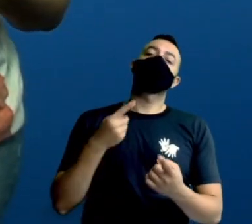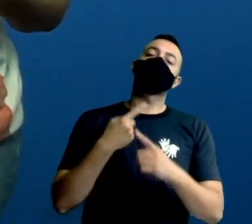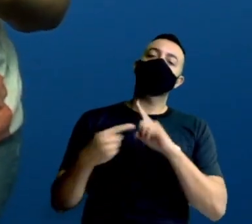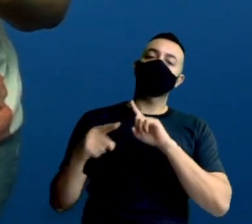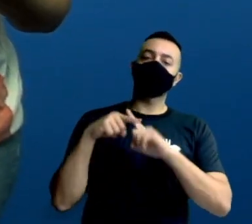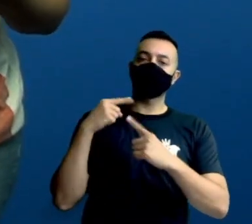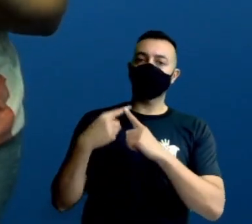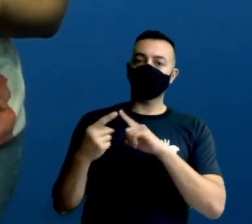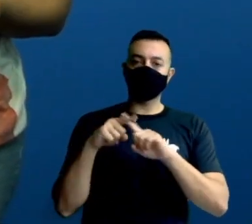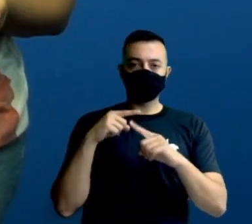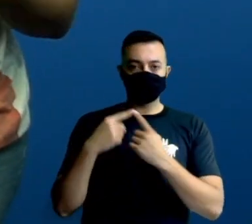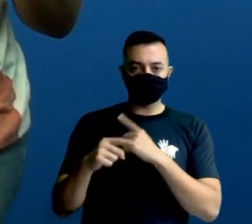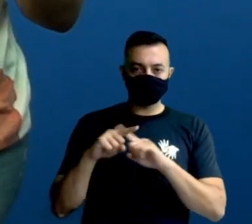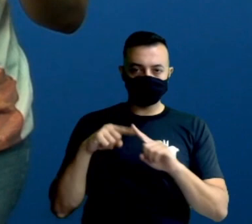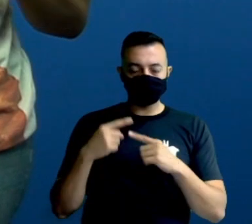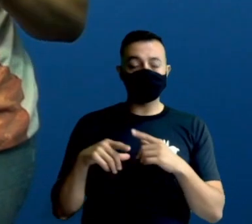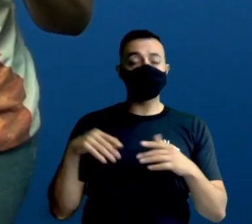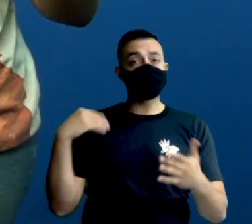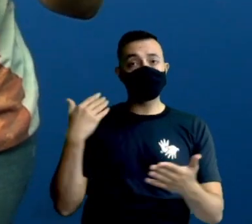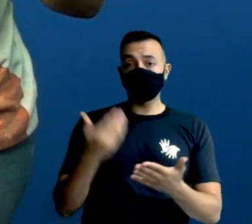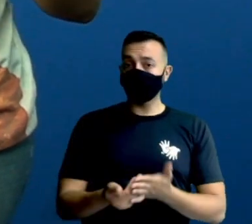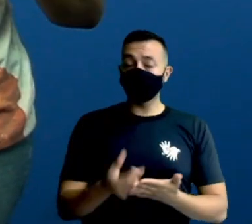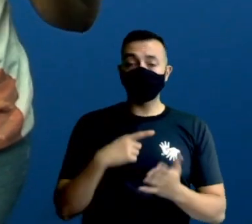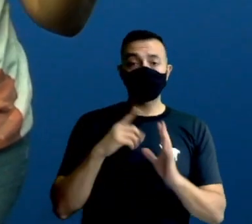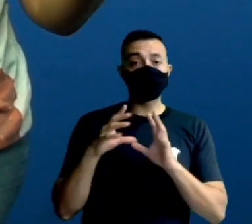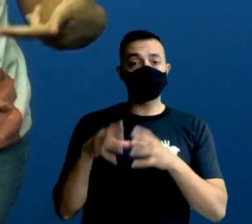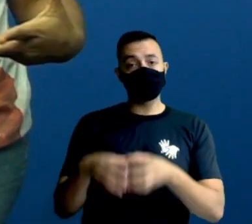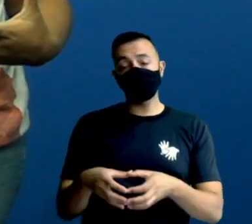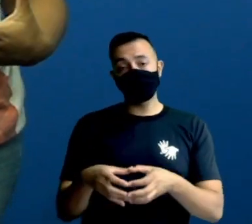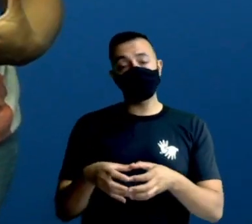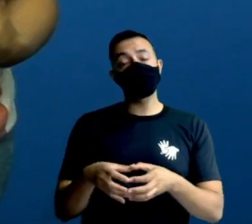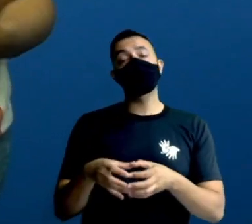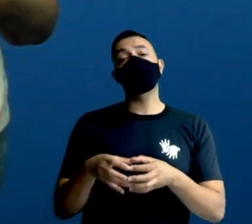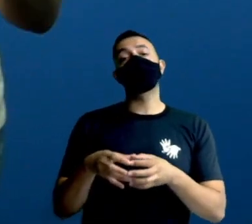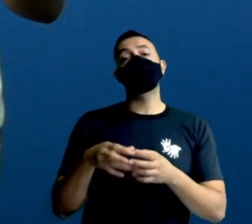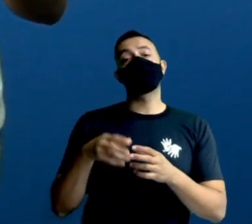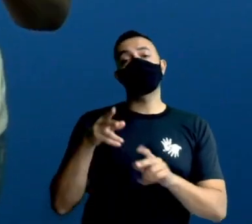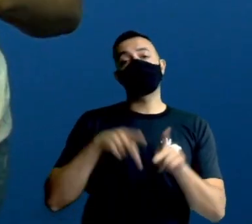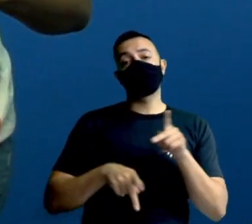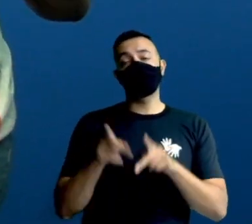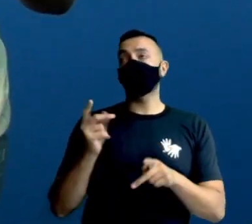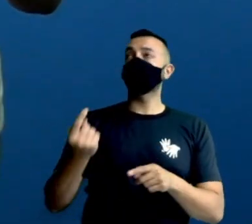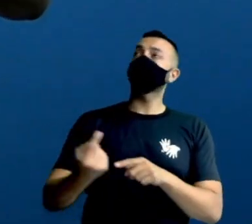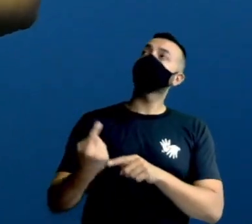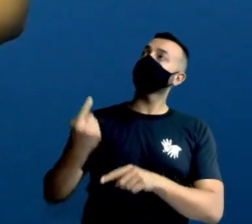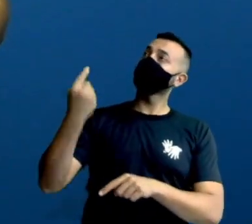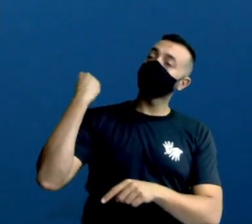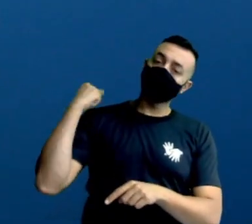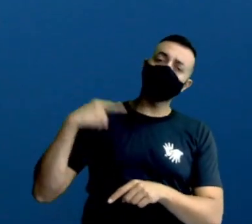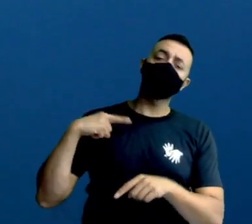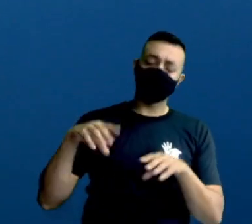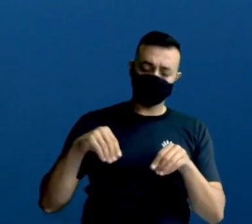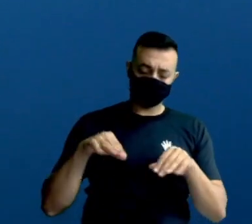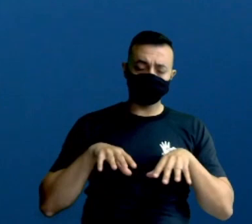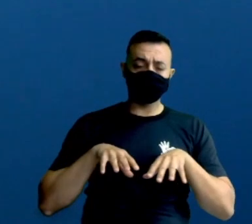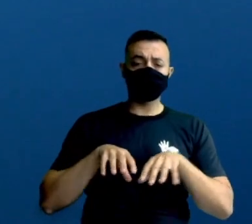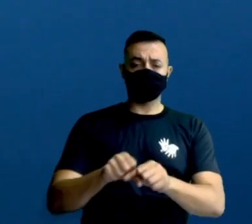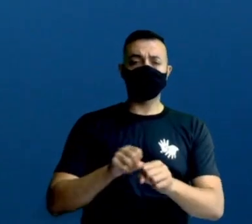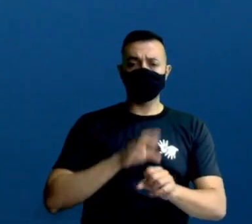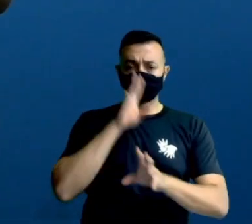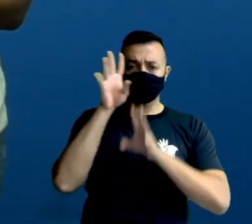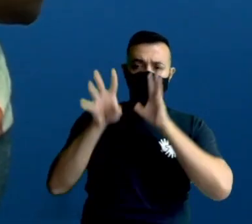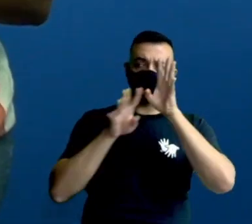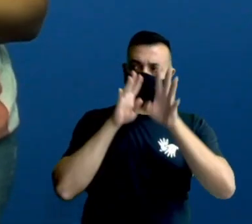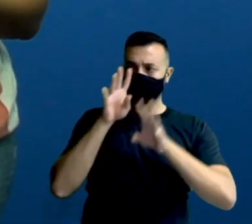de território. Então, até hoje, algumas tribos dos povos originários continuam tendo suas terras invadidas e